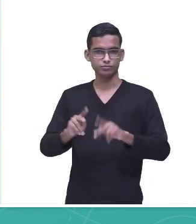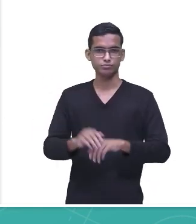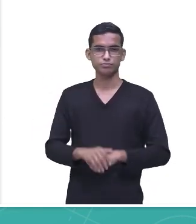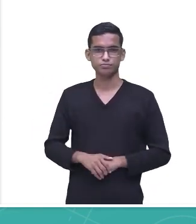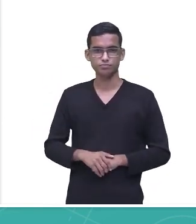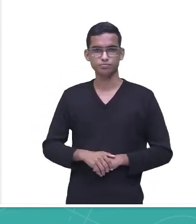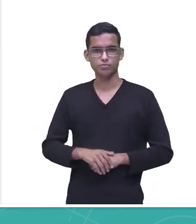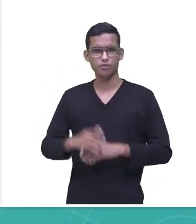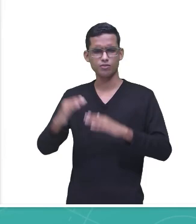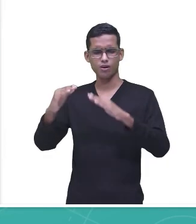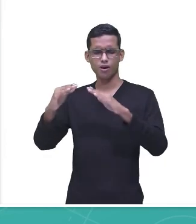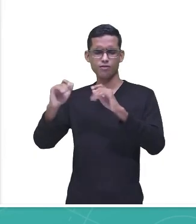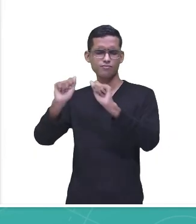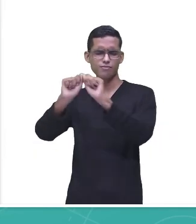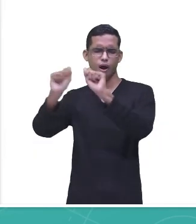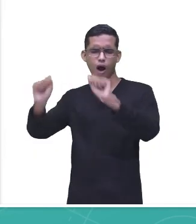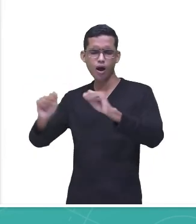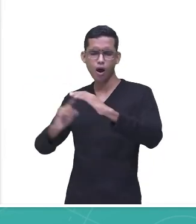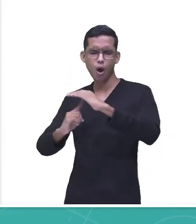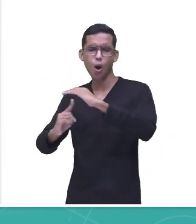que